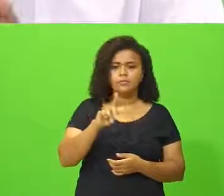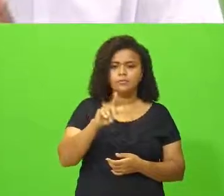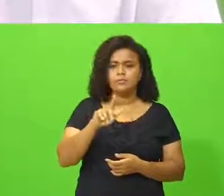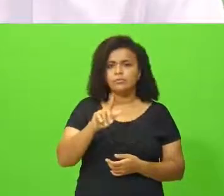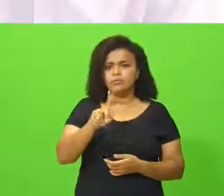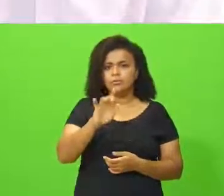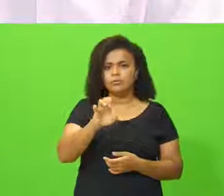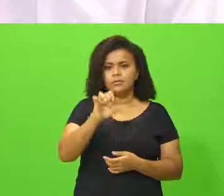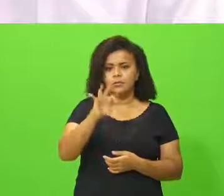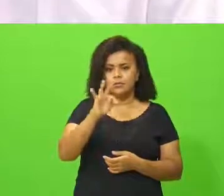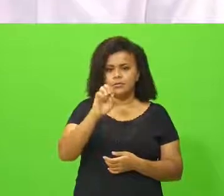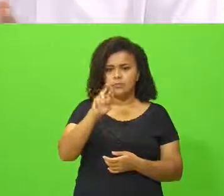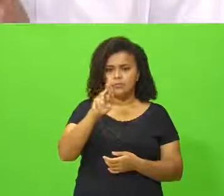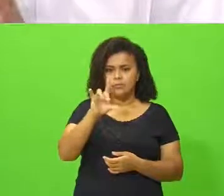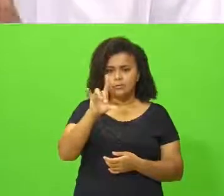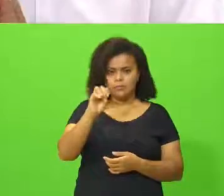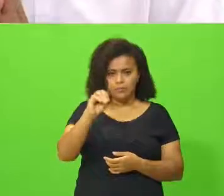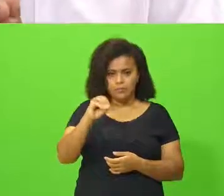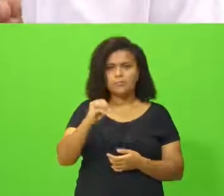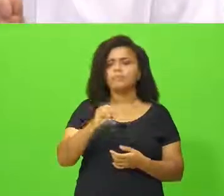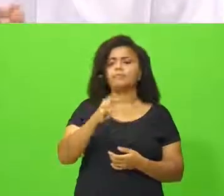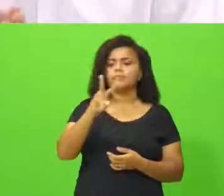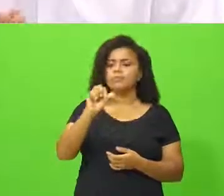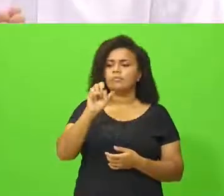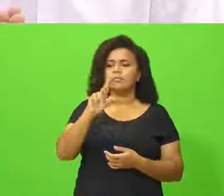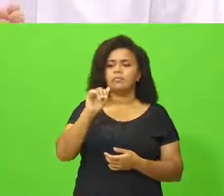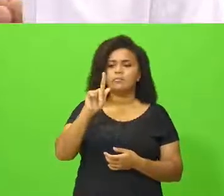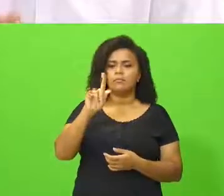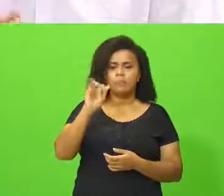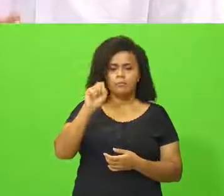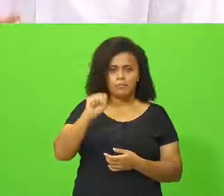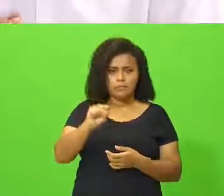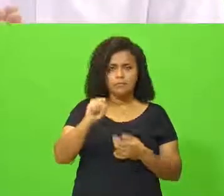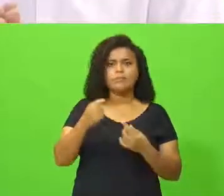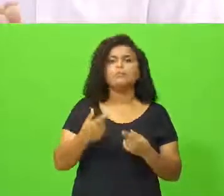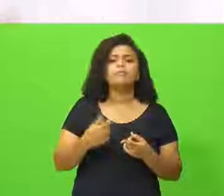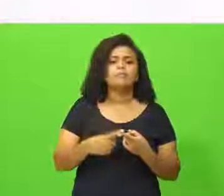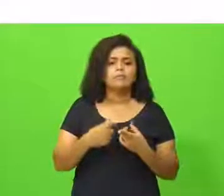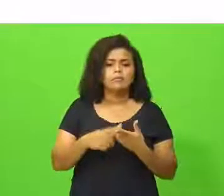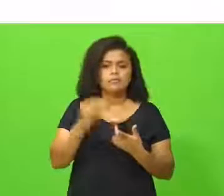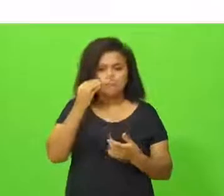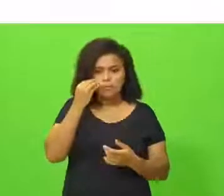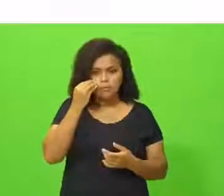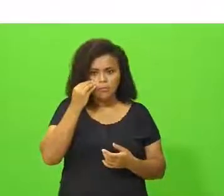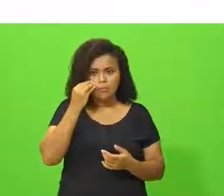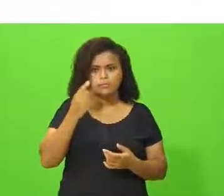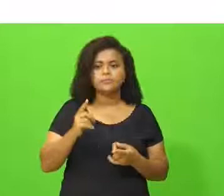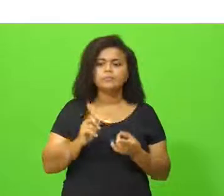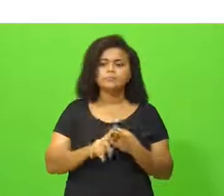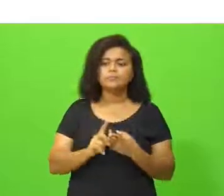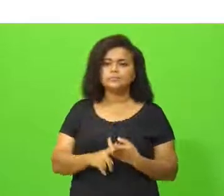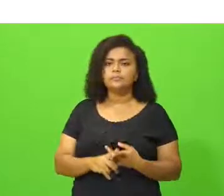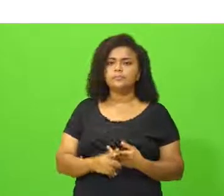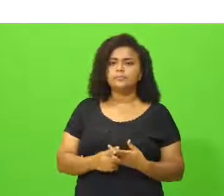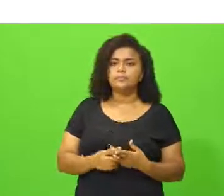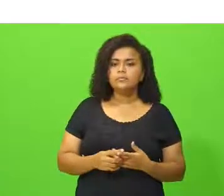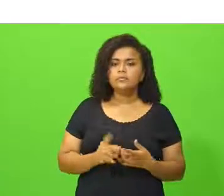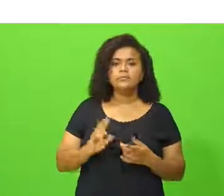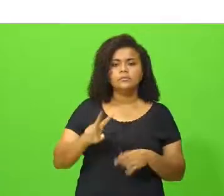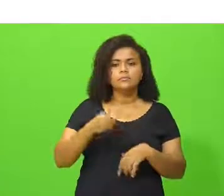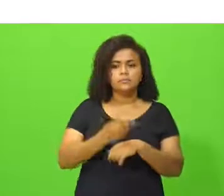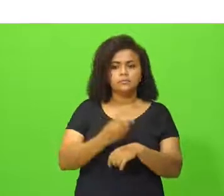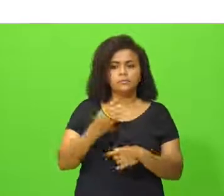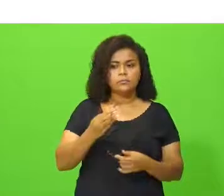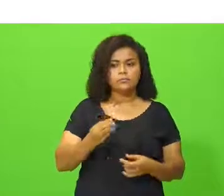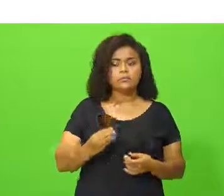se una em pró de defesa da sua classe, né, de seus benefícios, etc. No momento